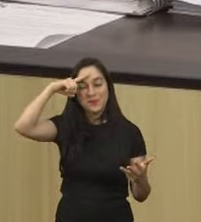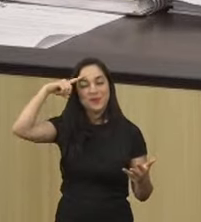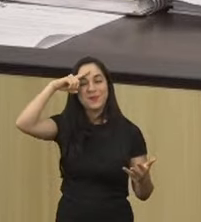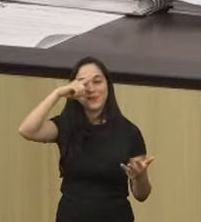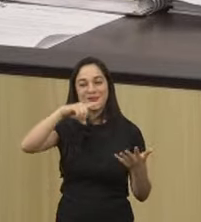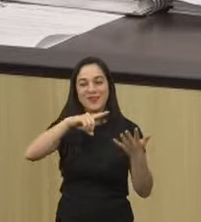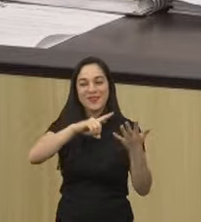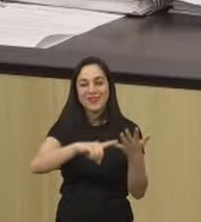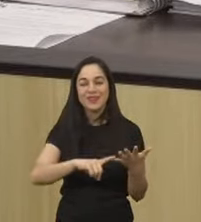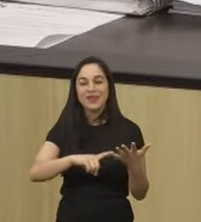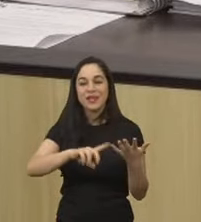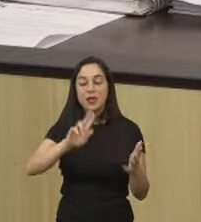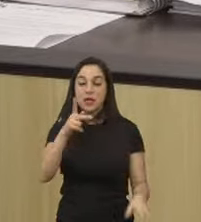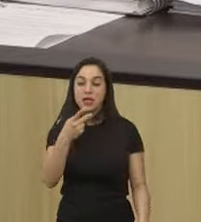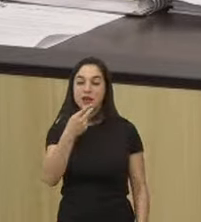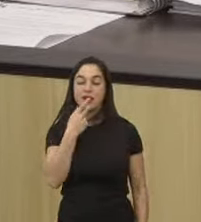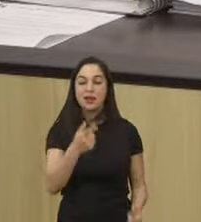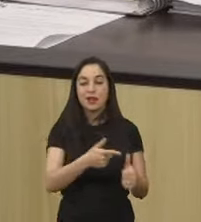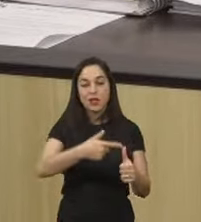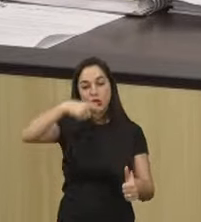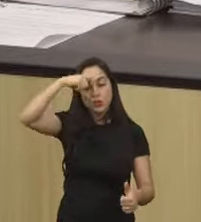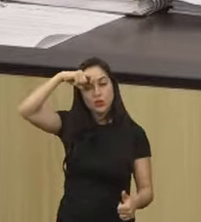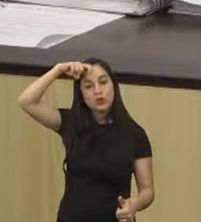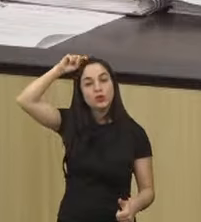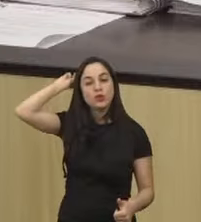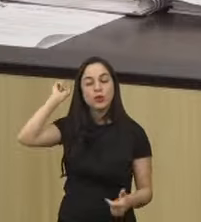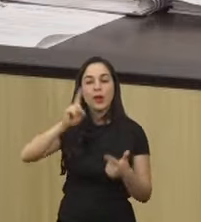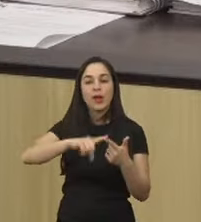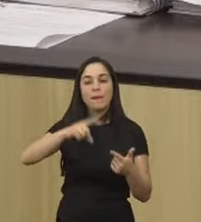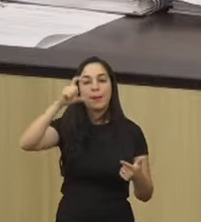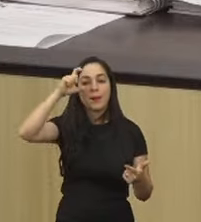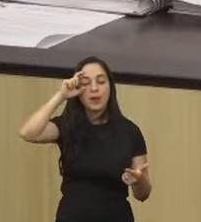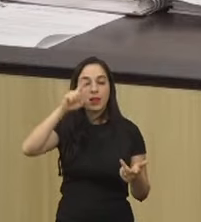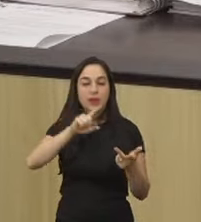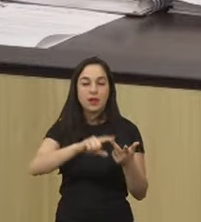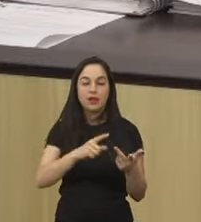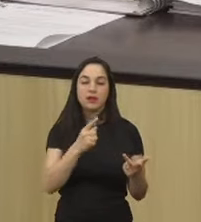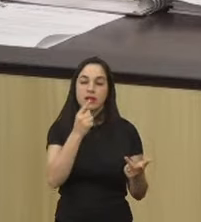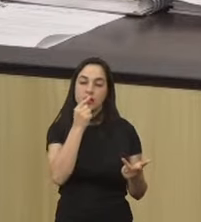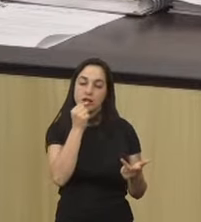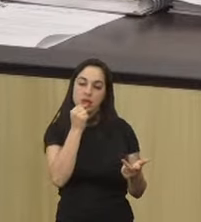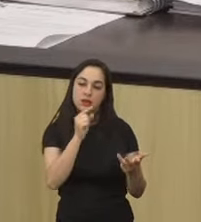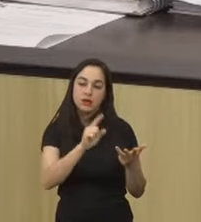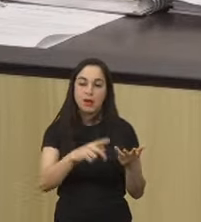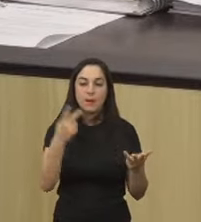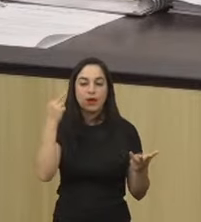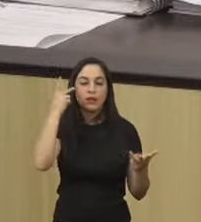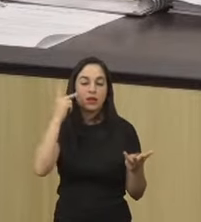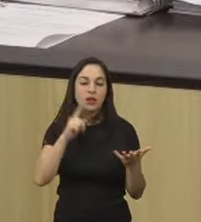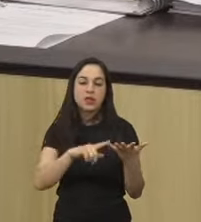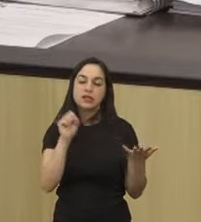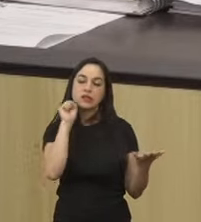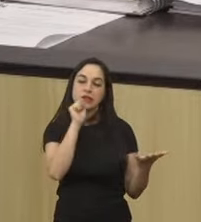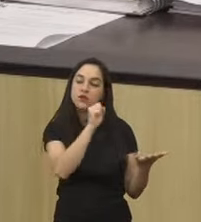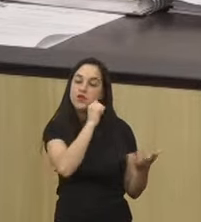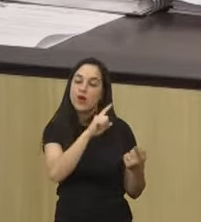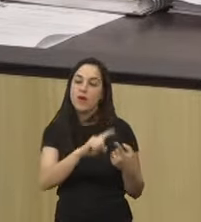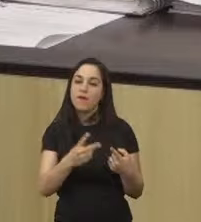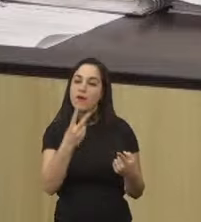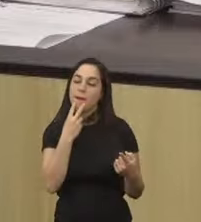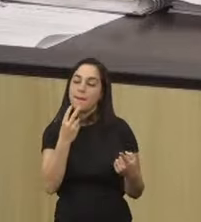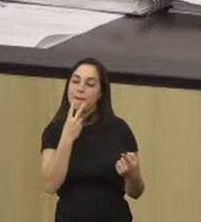Hernani Barreto, Joex Almeida, Marcelo Dantas, Neto Alves, Paulinho dos Condutores, Silfarne Cidade de Salvador, Valmir do